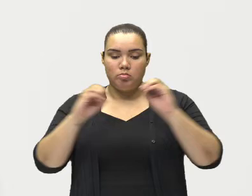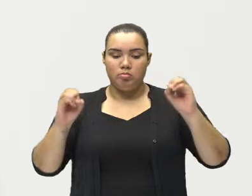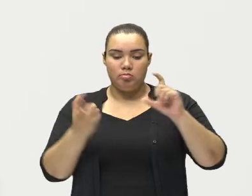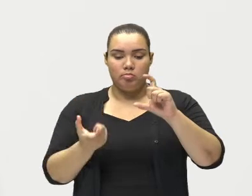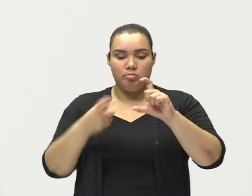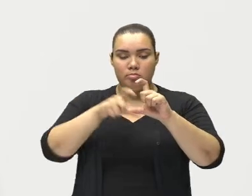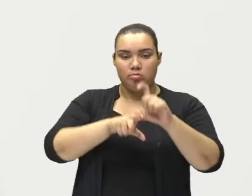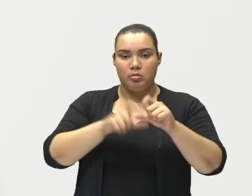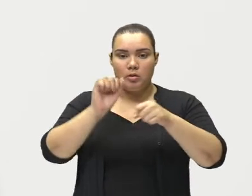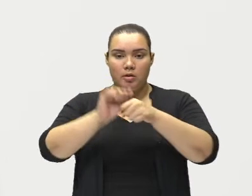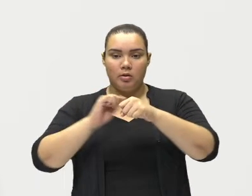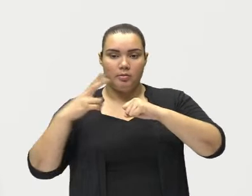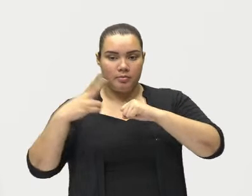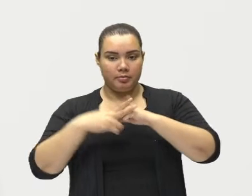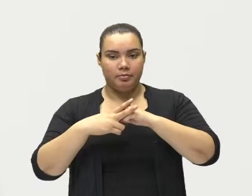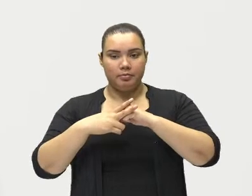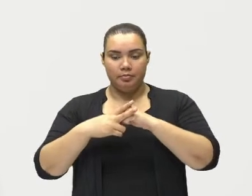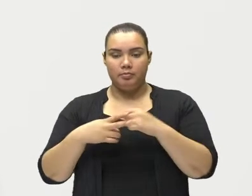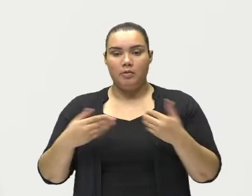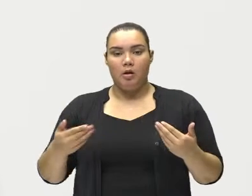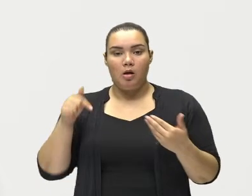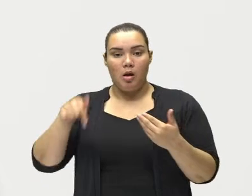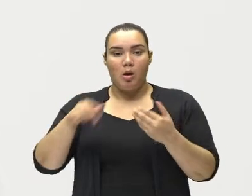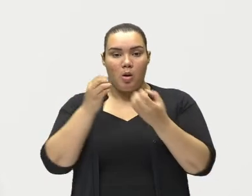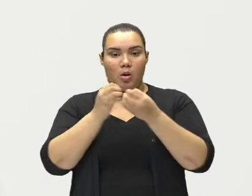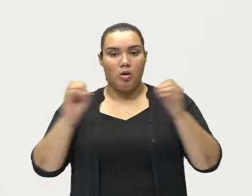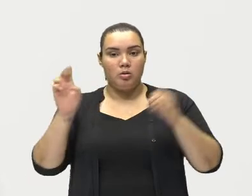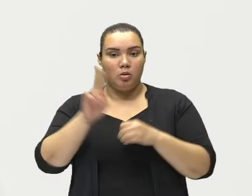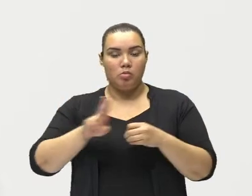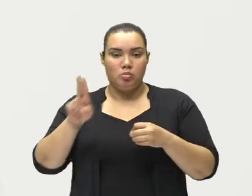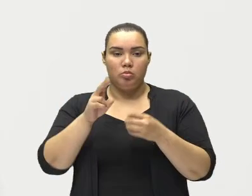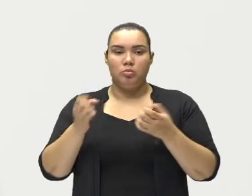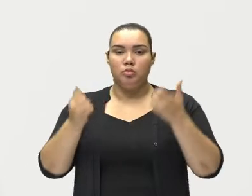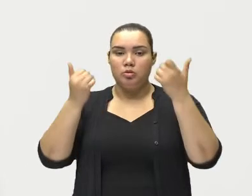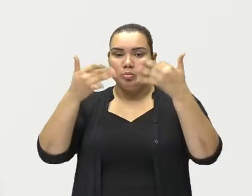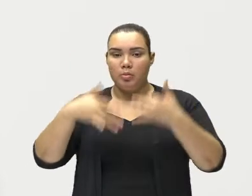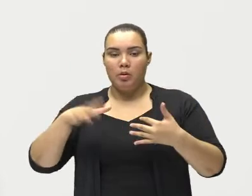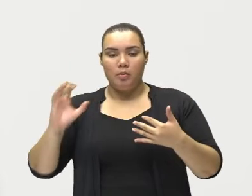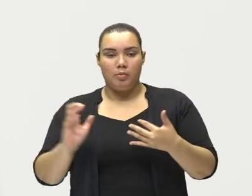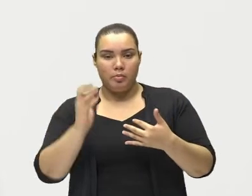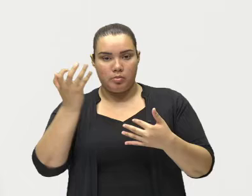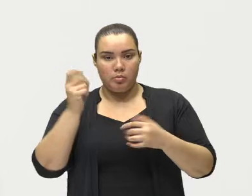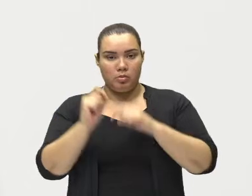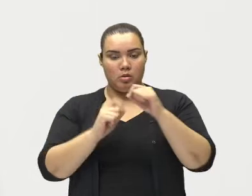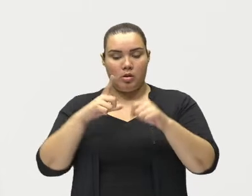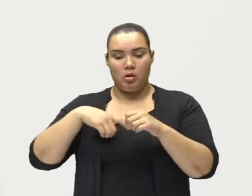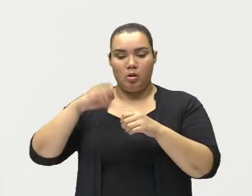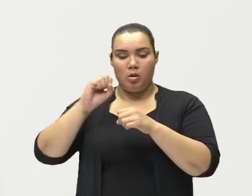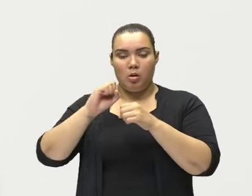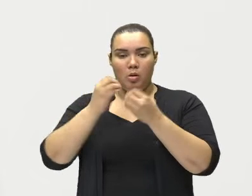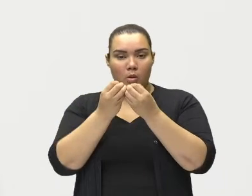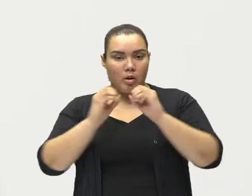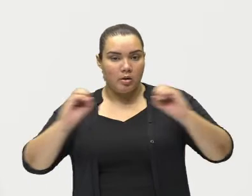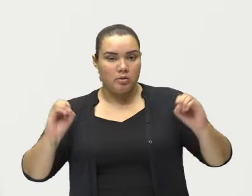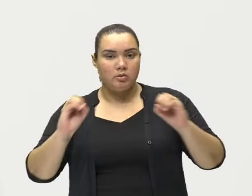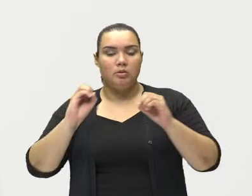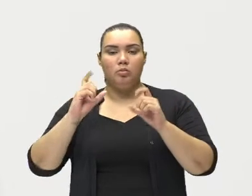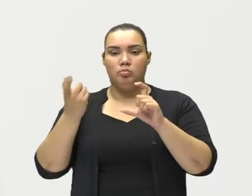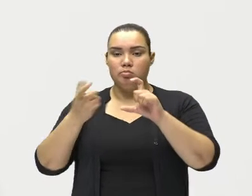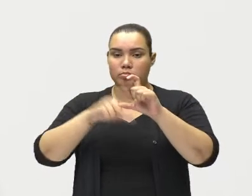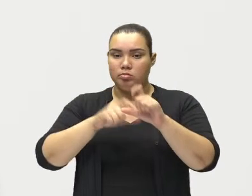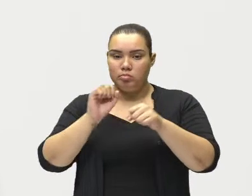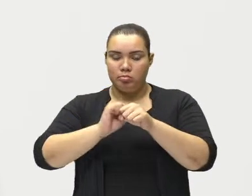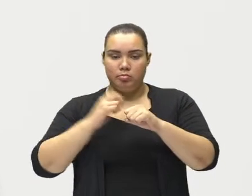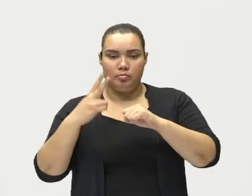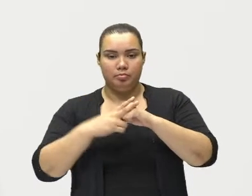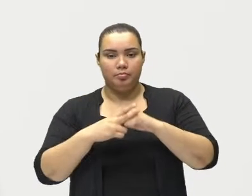subordinada adverbial. A oração utilizada para exprimir circunstância é chamada oração subordinada adverbial. Olha só